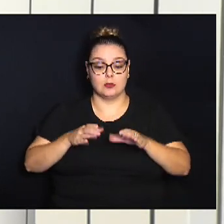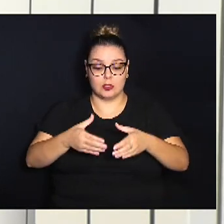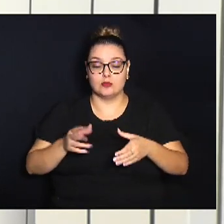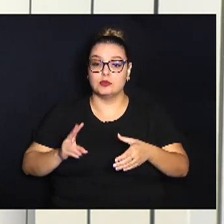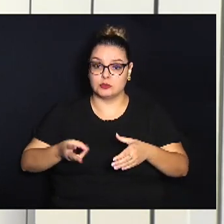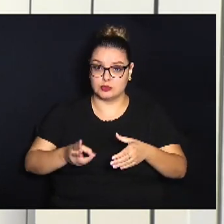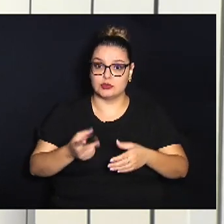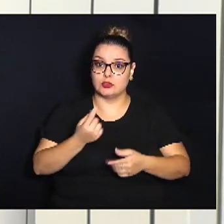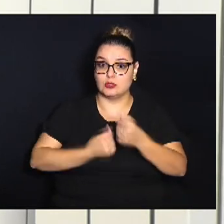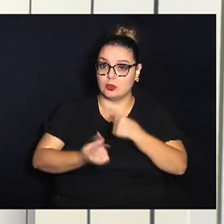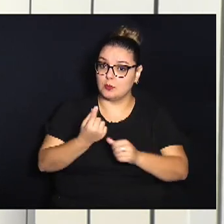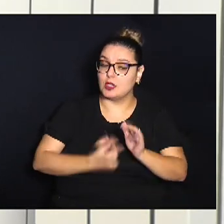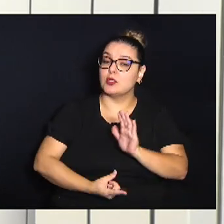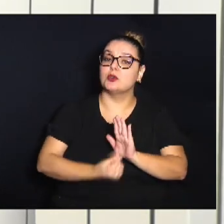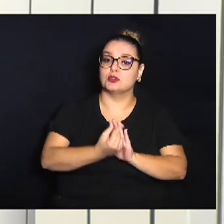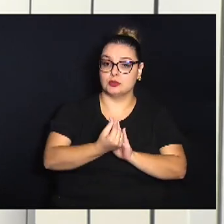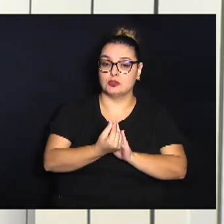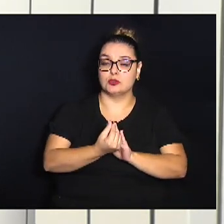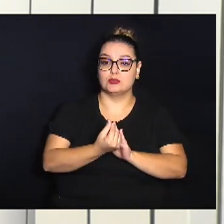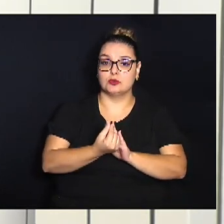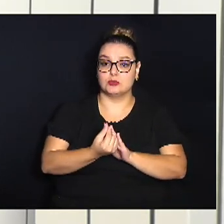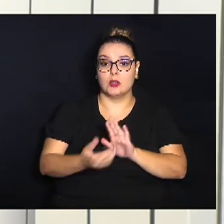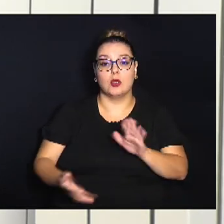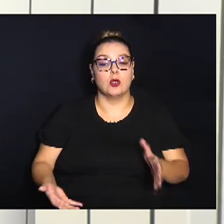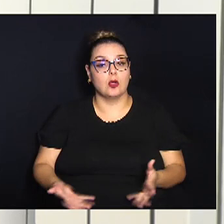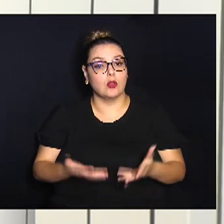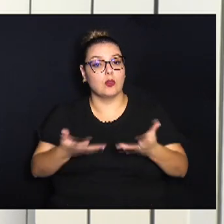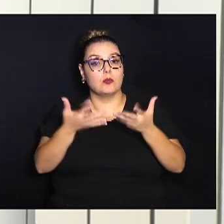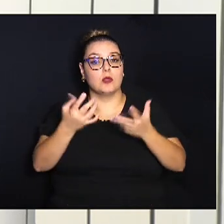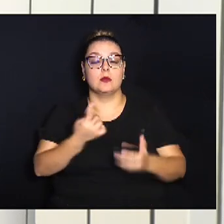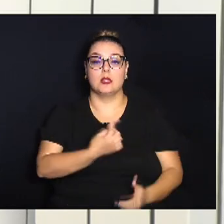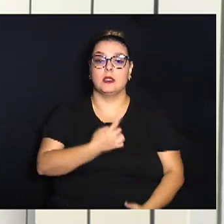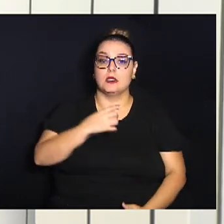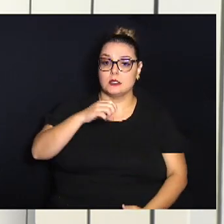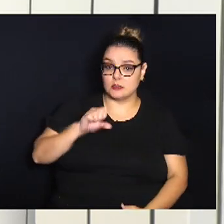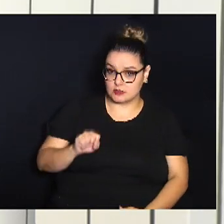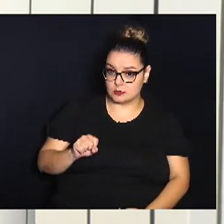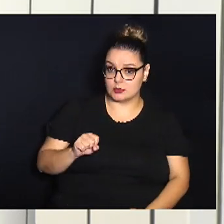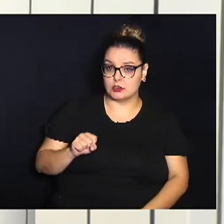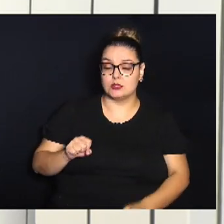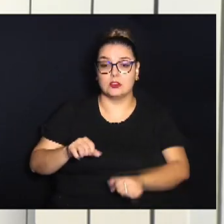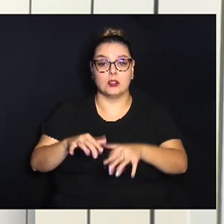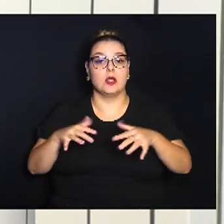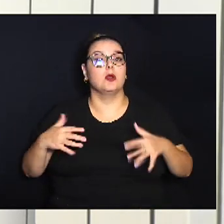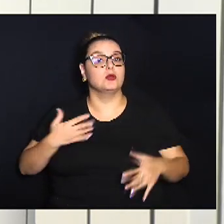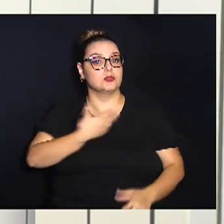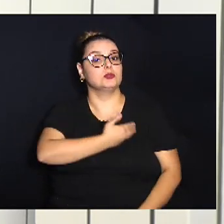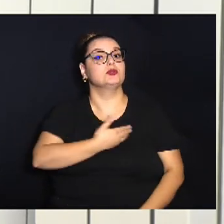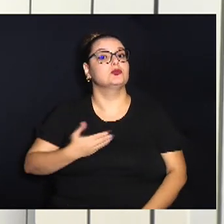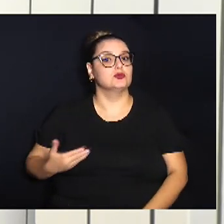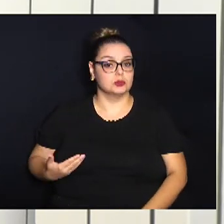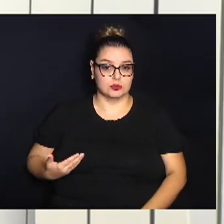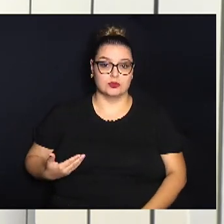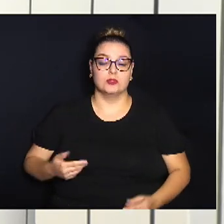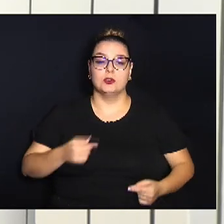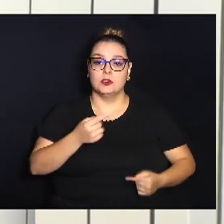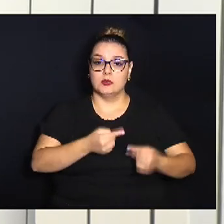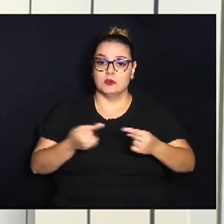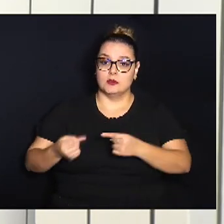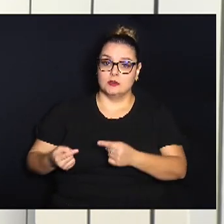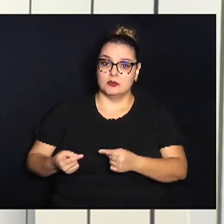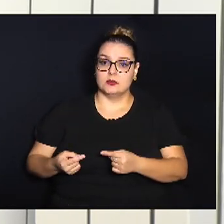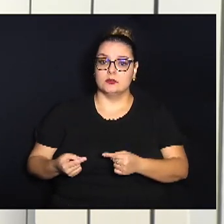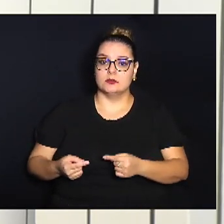Permanente de Finanças e Orçamento, que promoveu a 18ª audiência pública, em que foi debatido